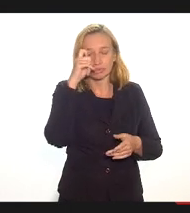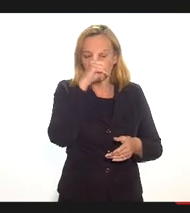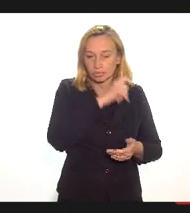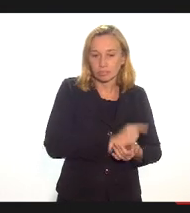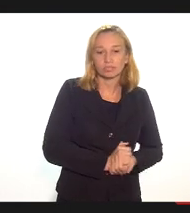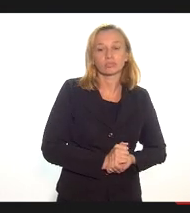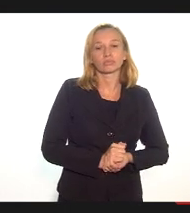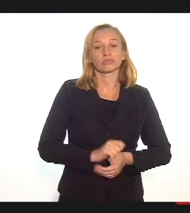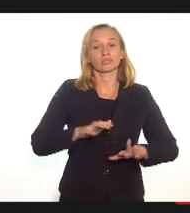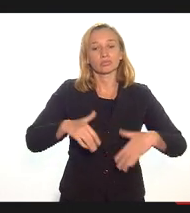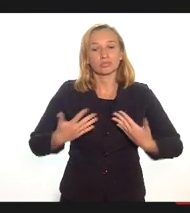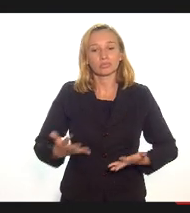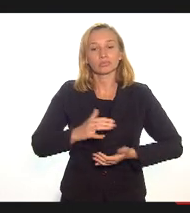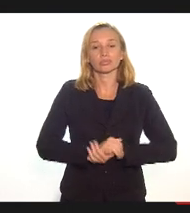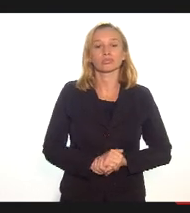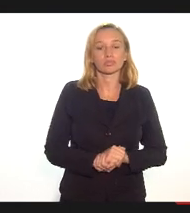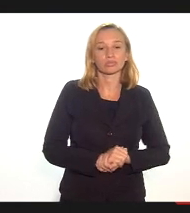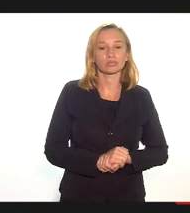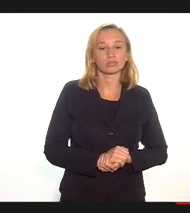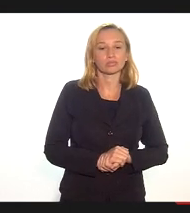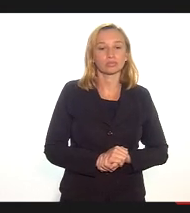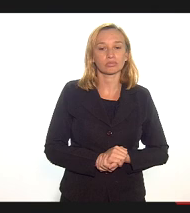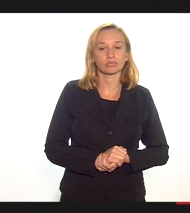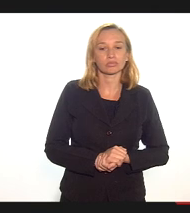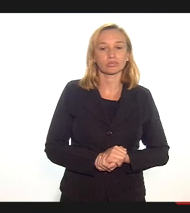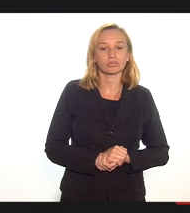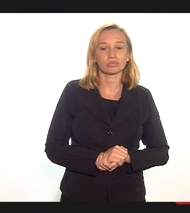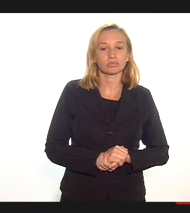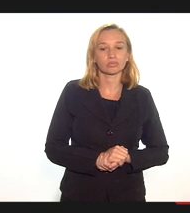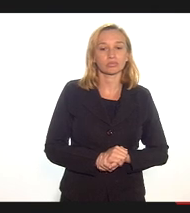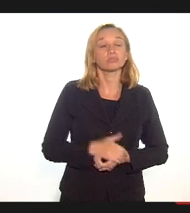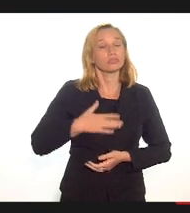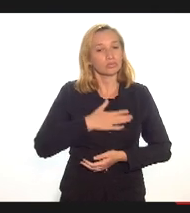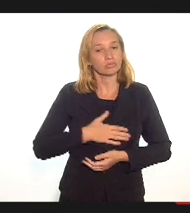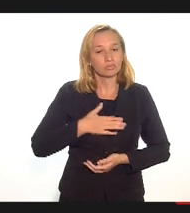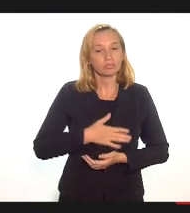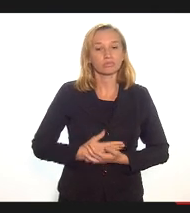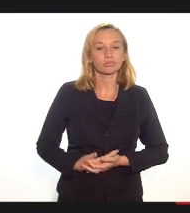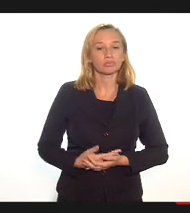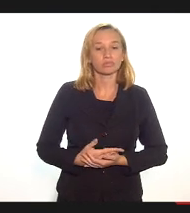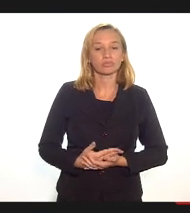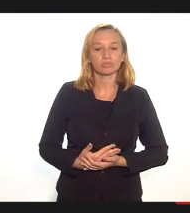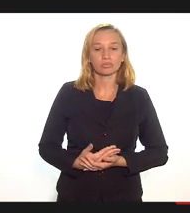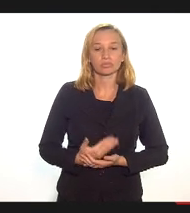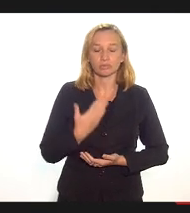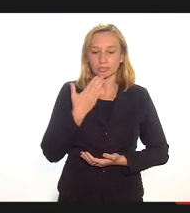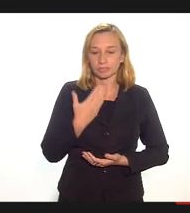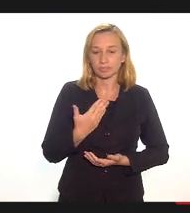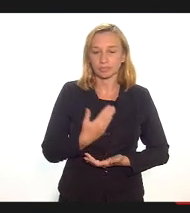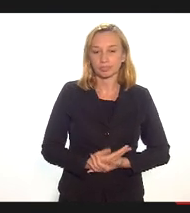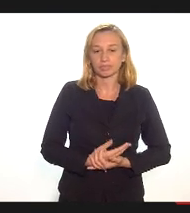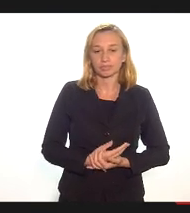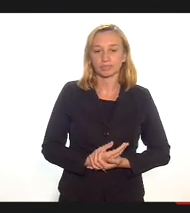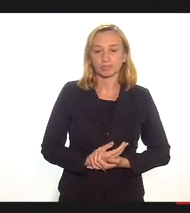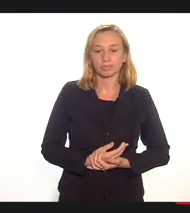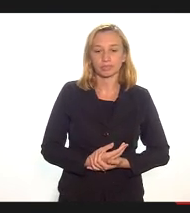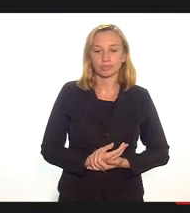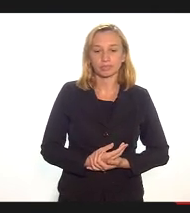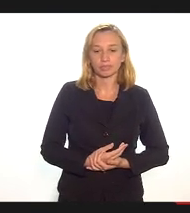dificuldades. Então, eu gostaria de passar a palavra